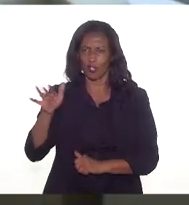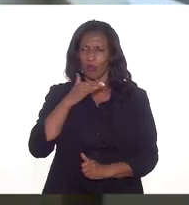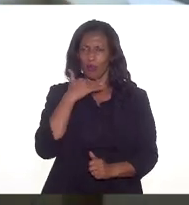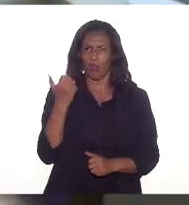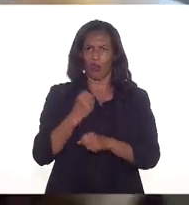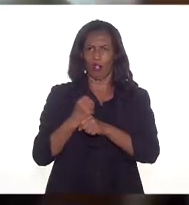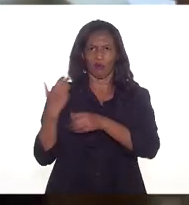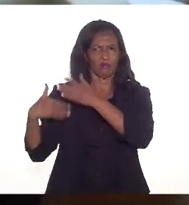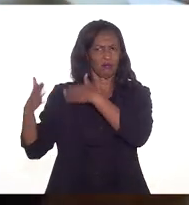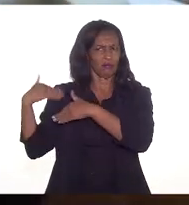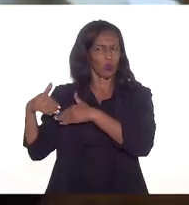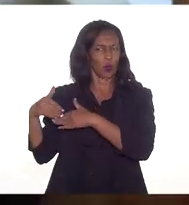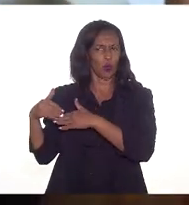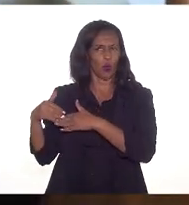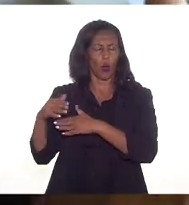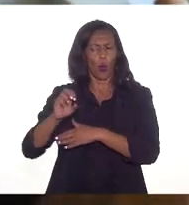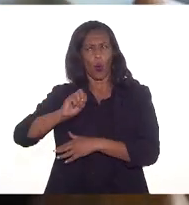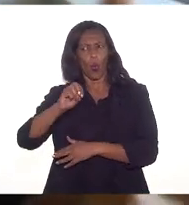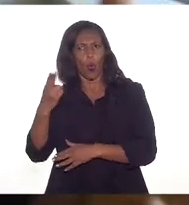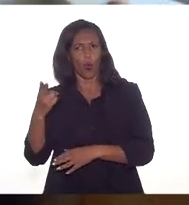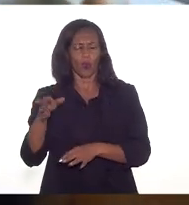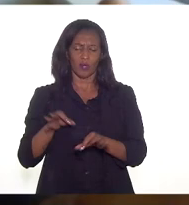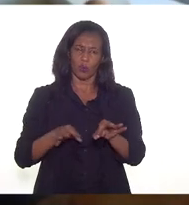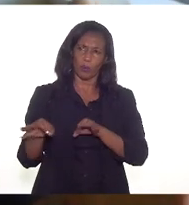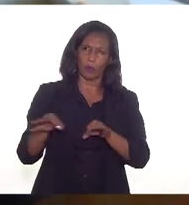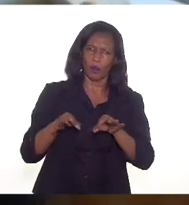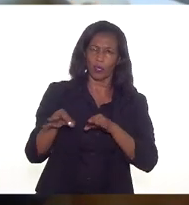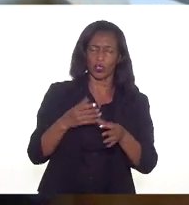anos, ou vai ter um planejamento para isso?